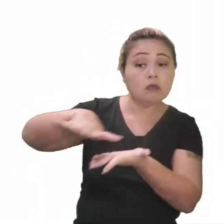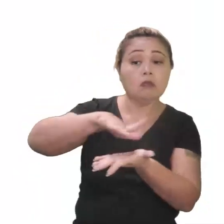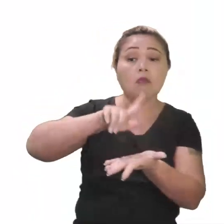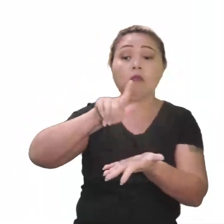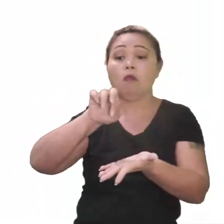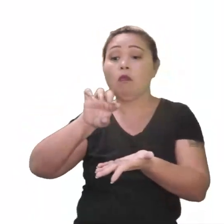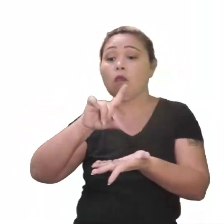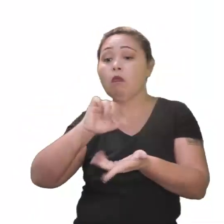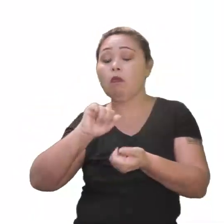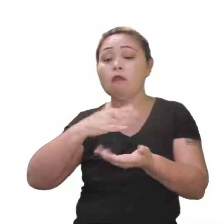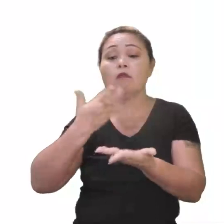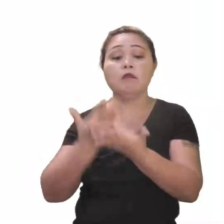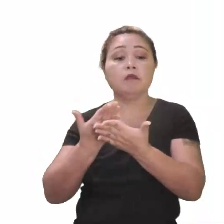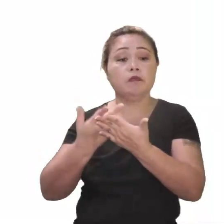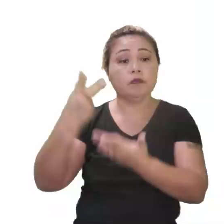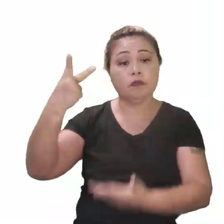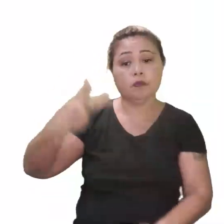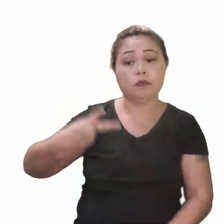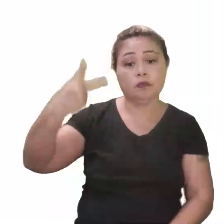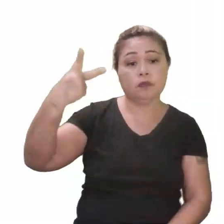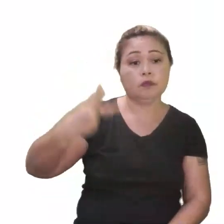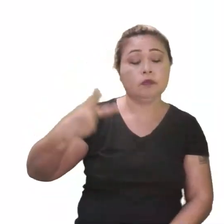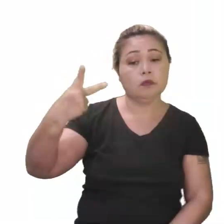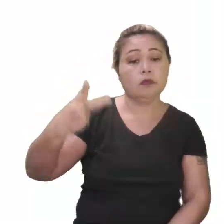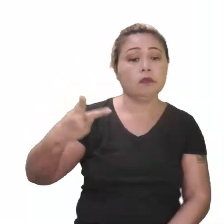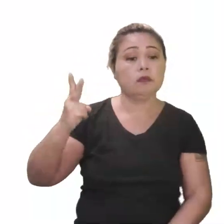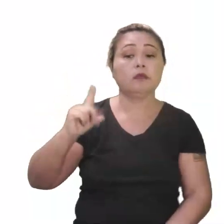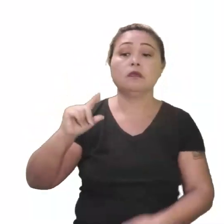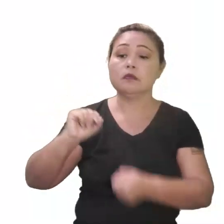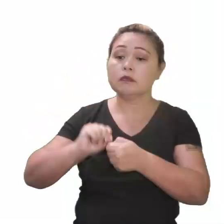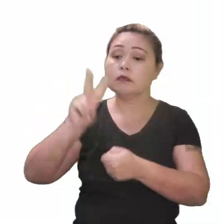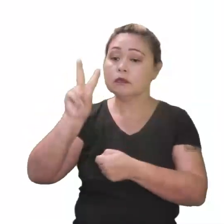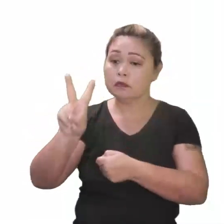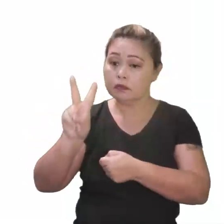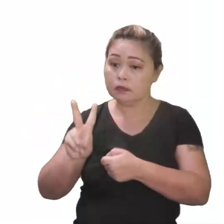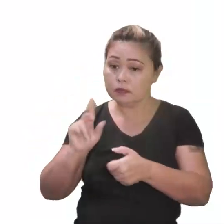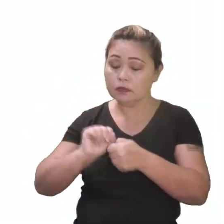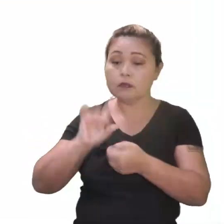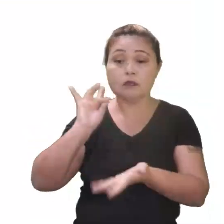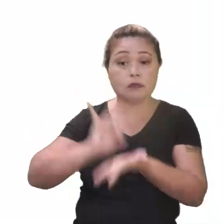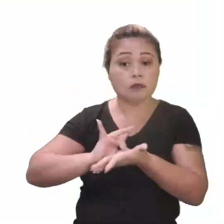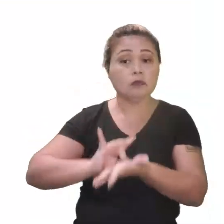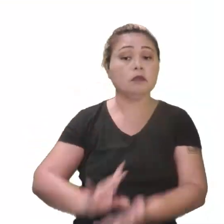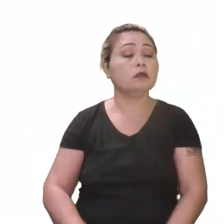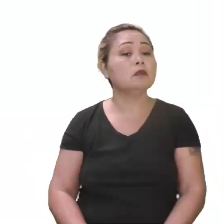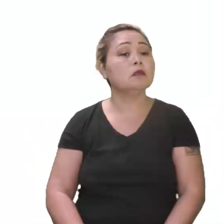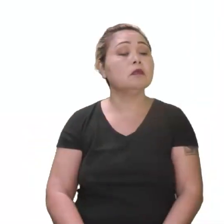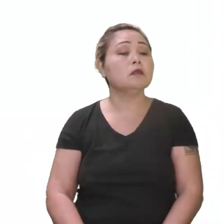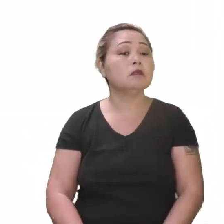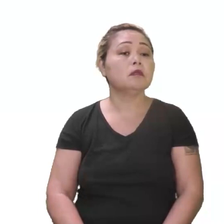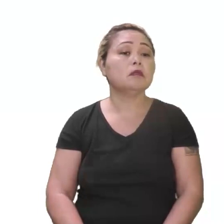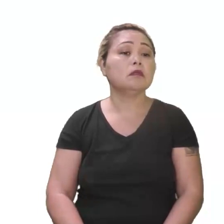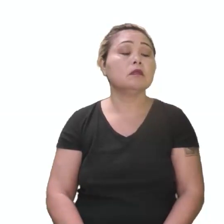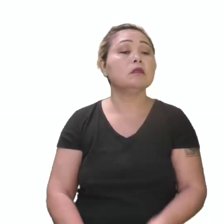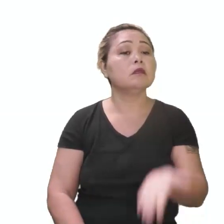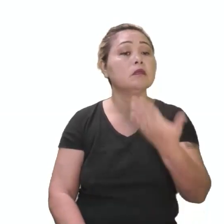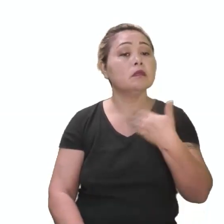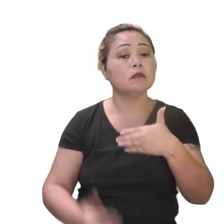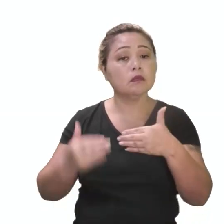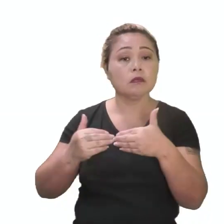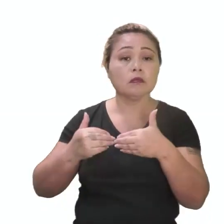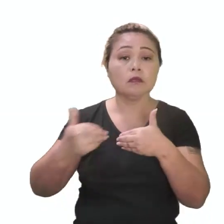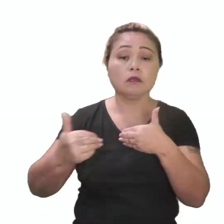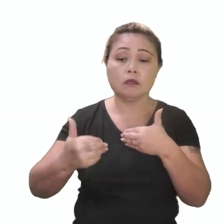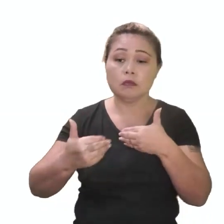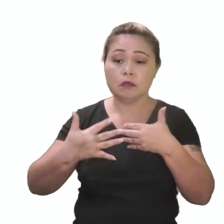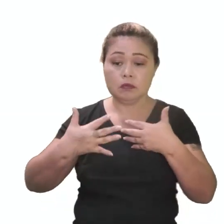gente estuda? Ok, esses dois pontos então estão verdadeiros, são verdadeiros, tá? Vamos para a próxima?